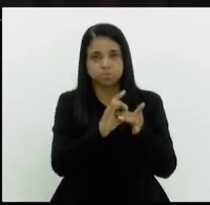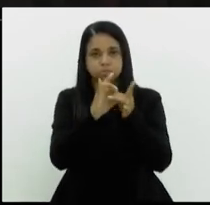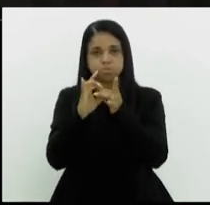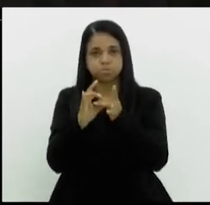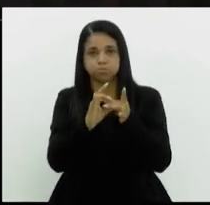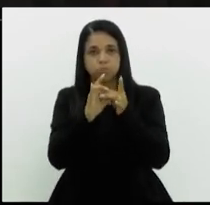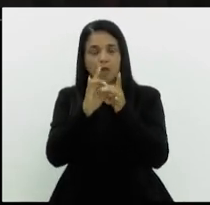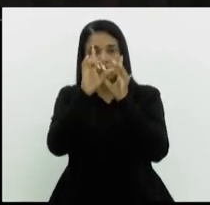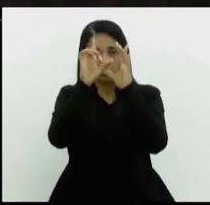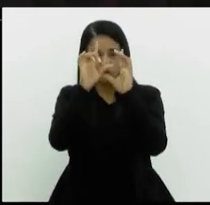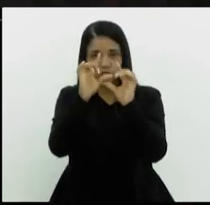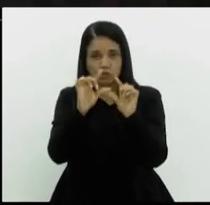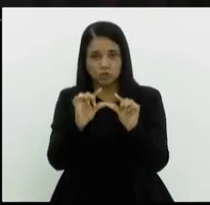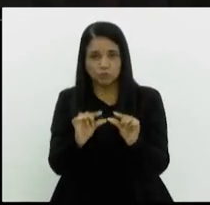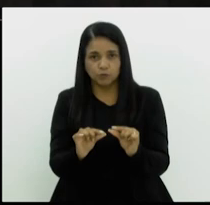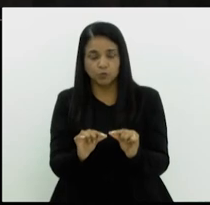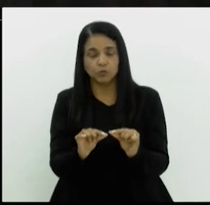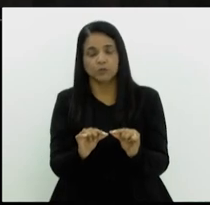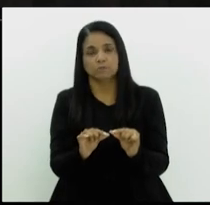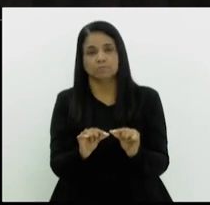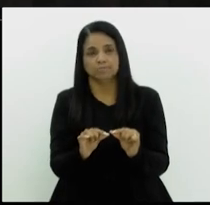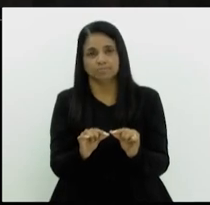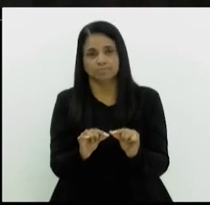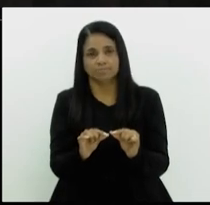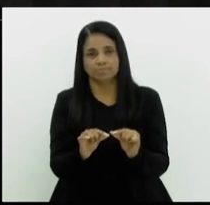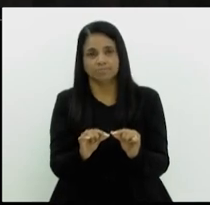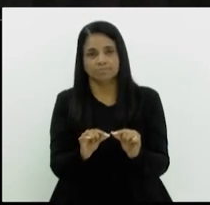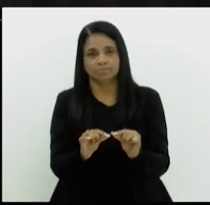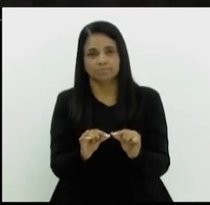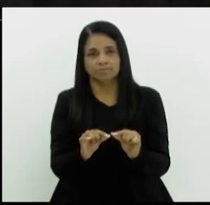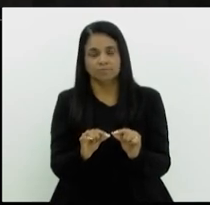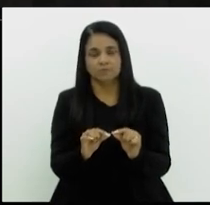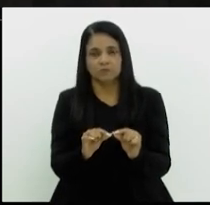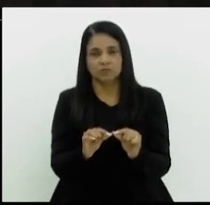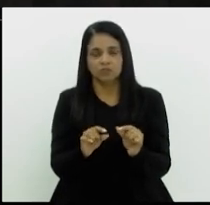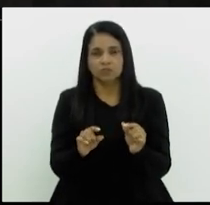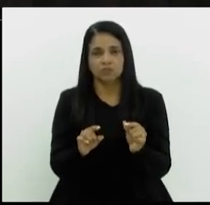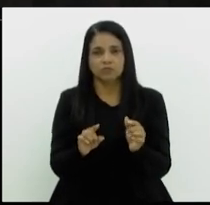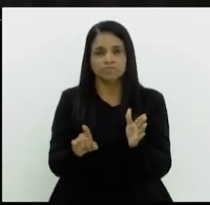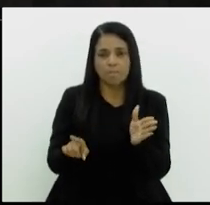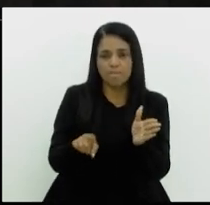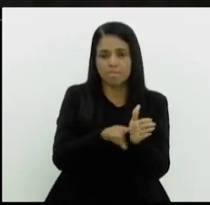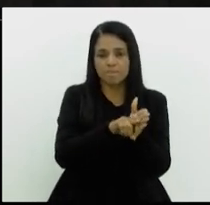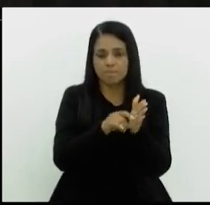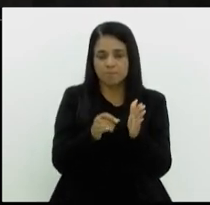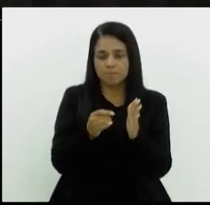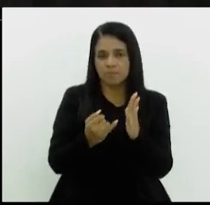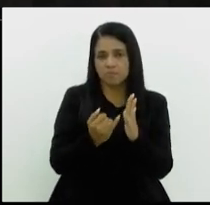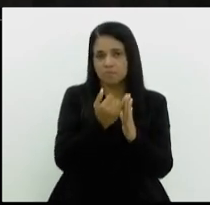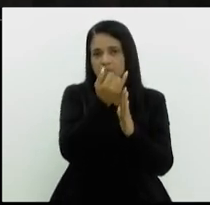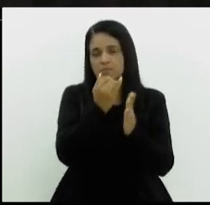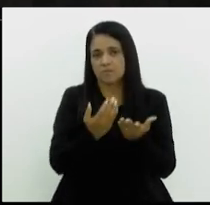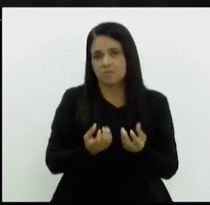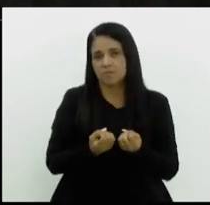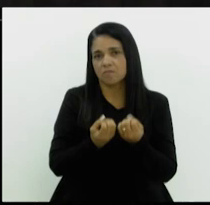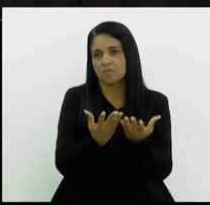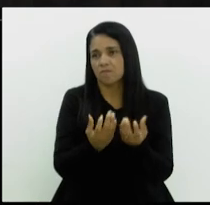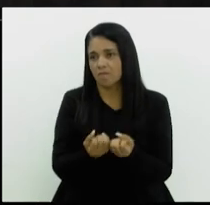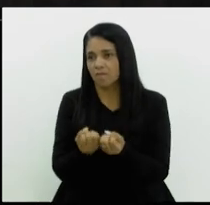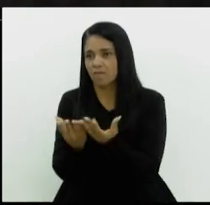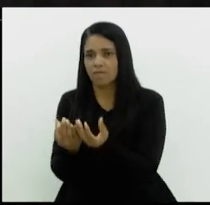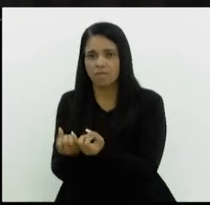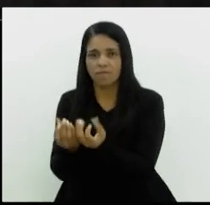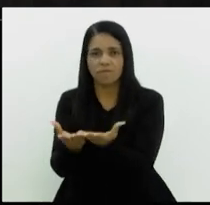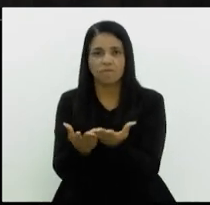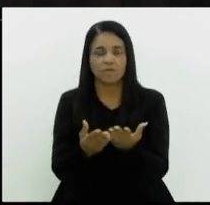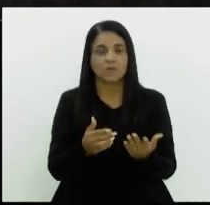para diminuir o volume de benefícios fiscais concedidos, que estão na ordem